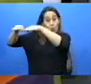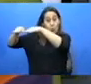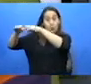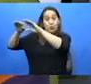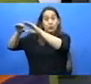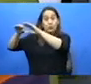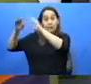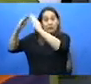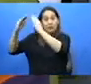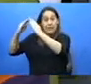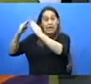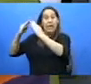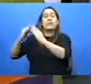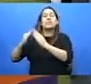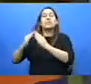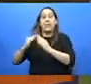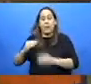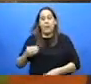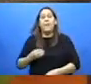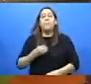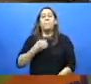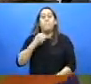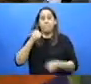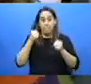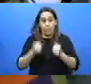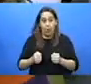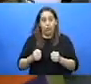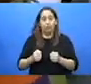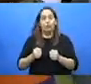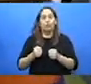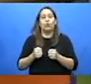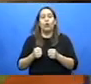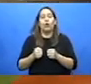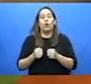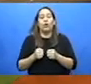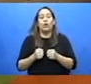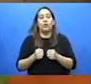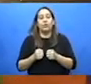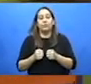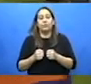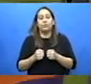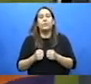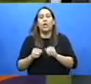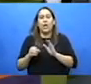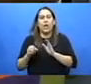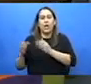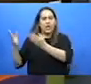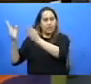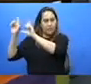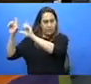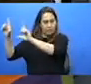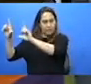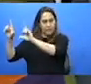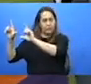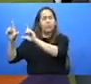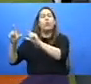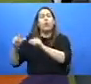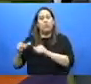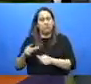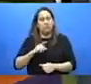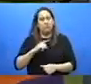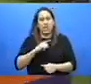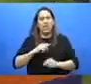Suspensos aqueles que ficam no alto, né? Ou pendurados na parede. Pode ser que até aí na sua casa tenha